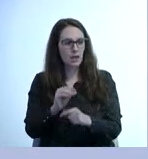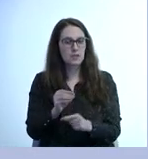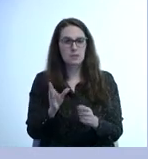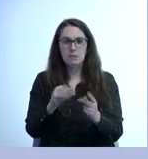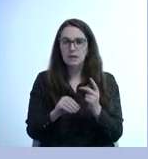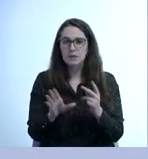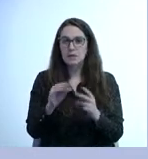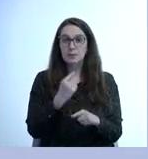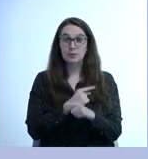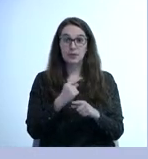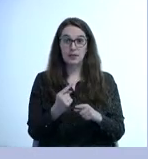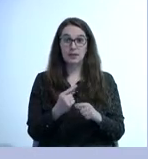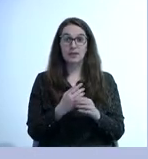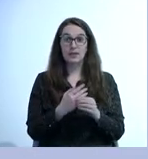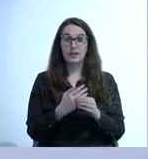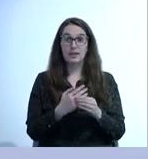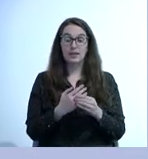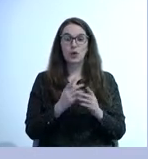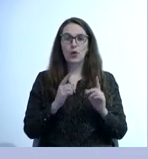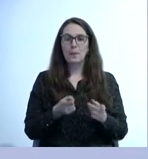tem, que